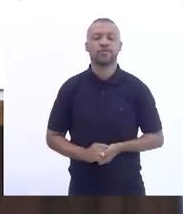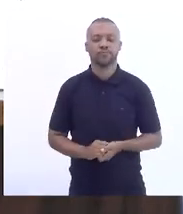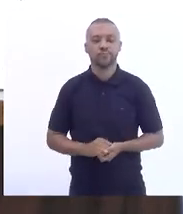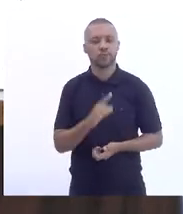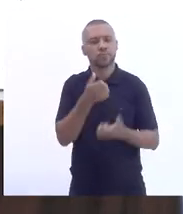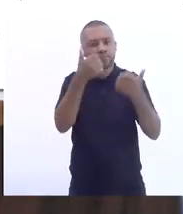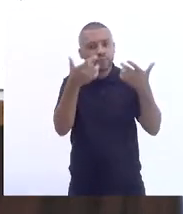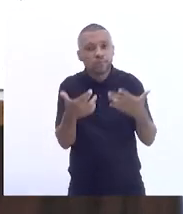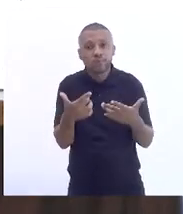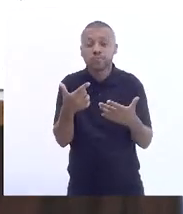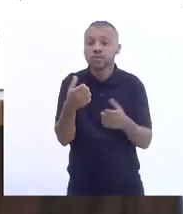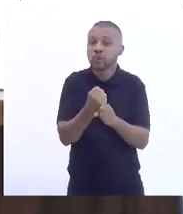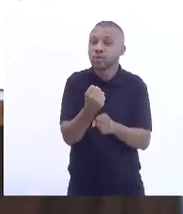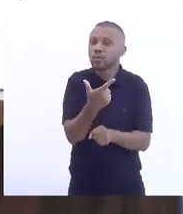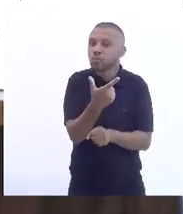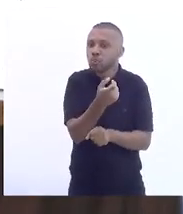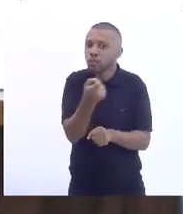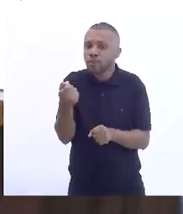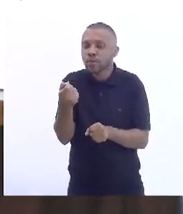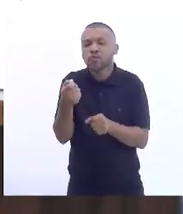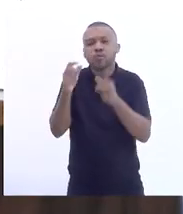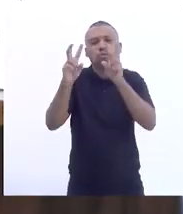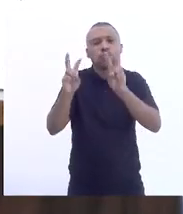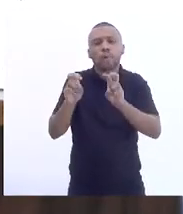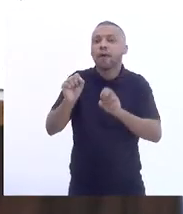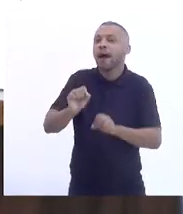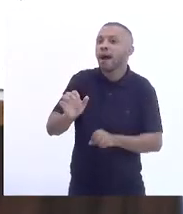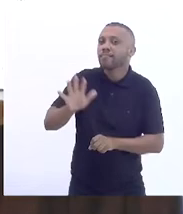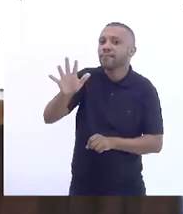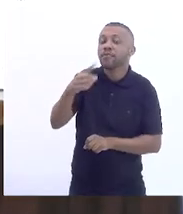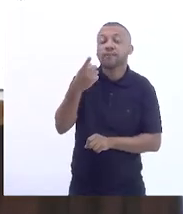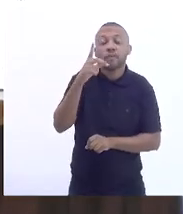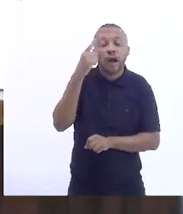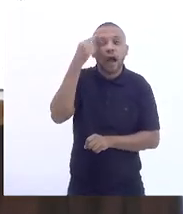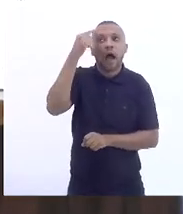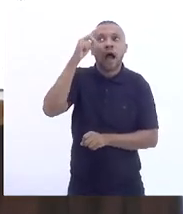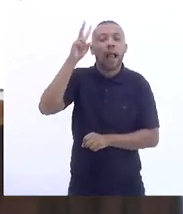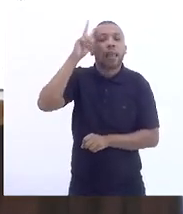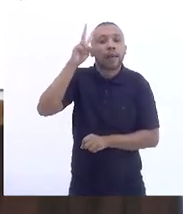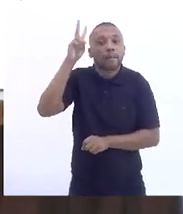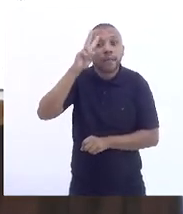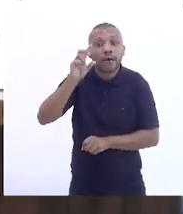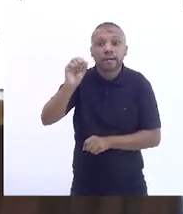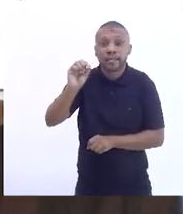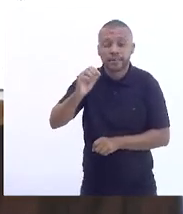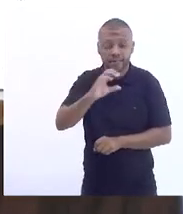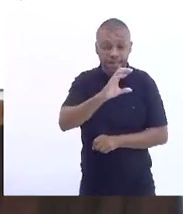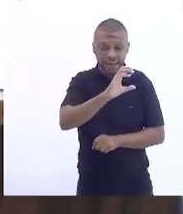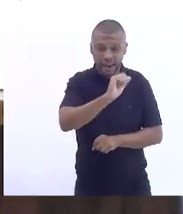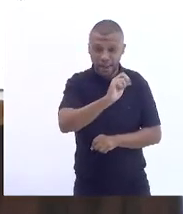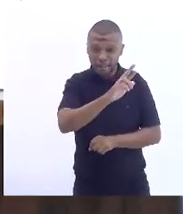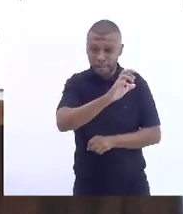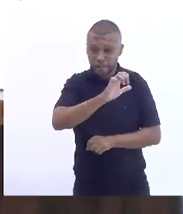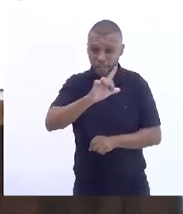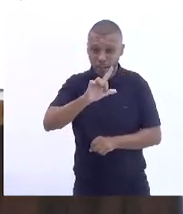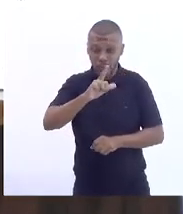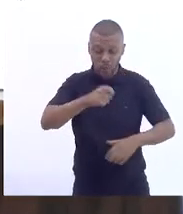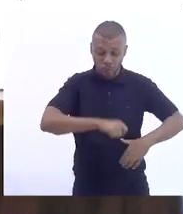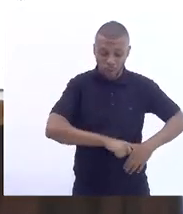depois dos anos 2000 das favelas ainda vamos lembrar que de Cabral a Cabral